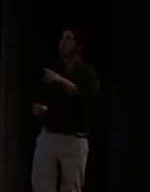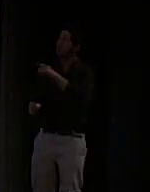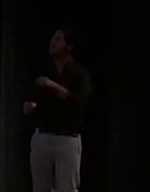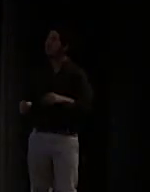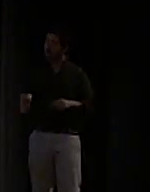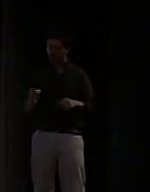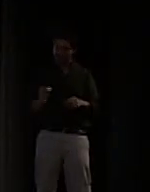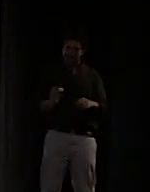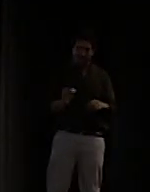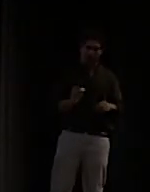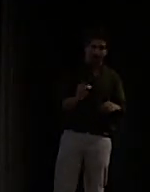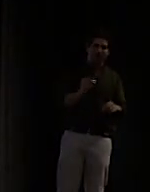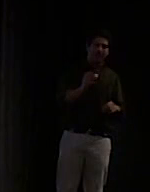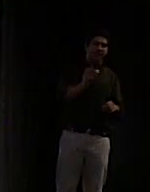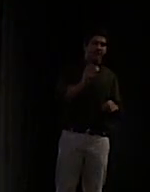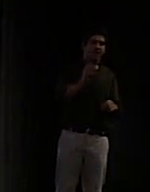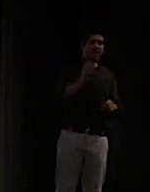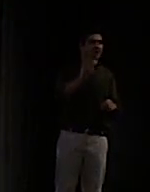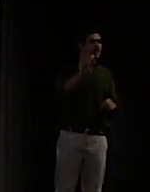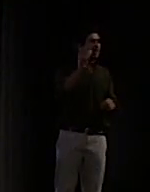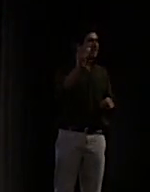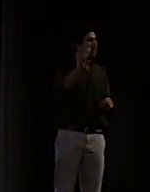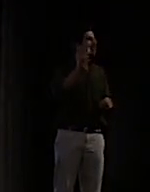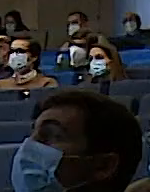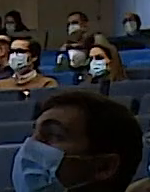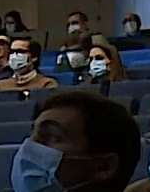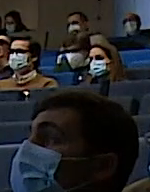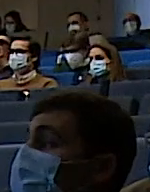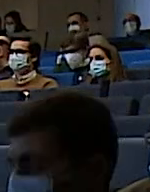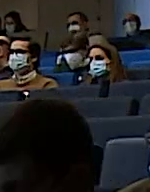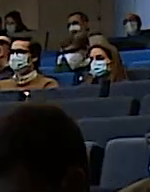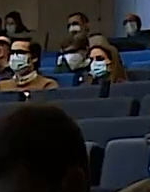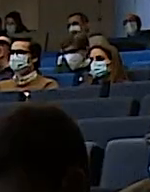intensifica-se a preparação e, sobretudo, a participação de jovens